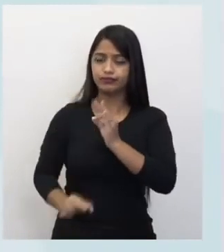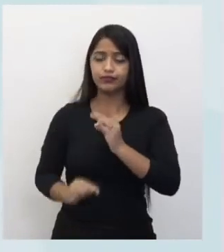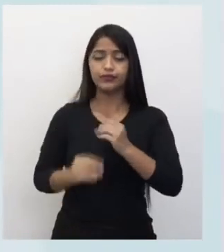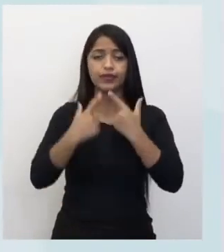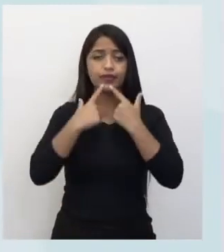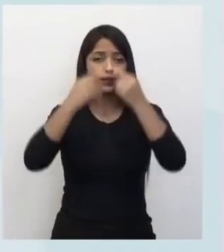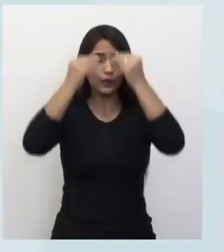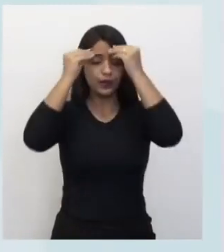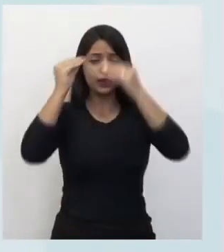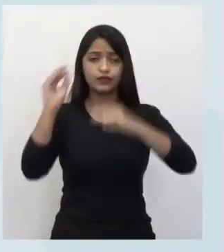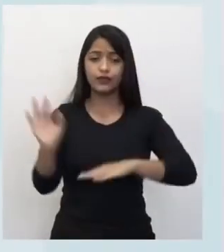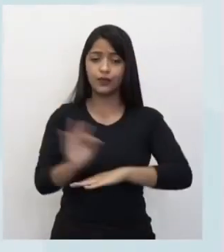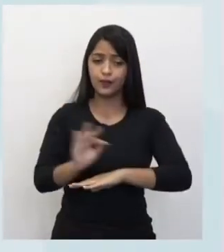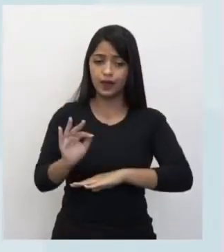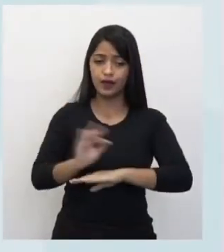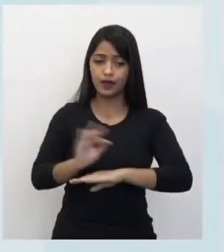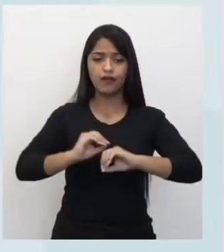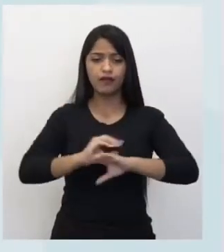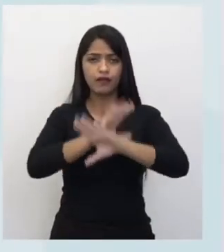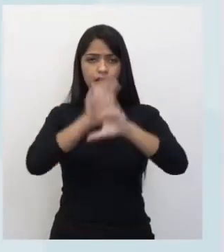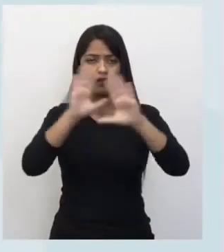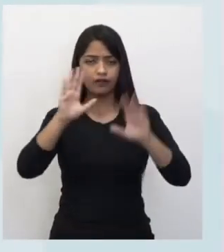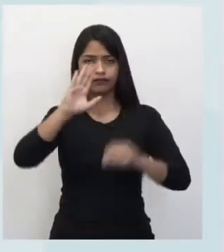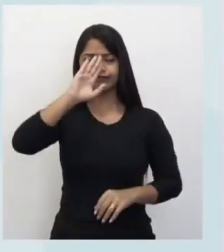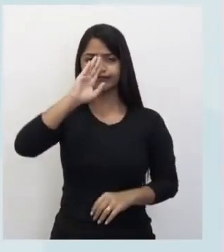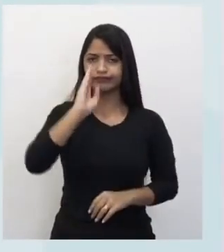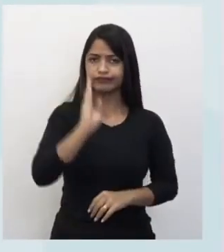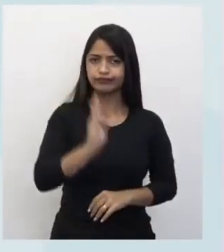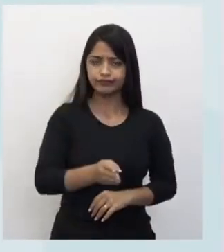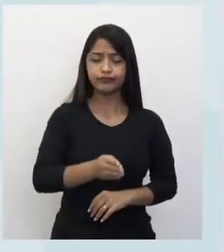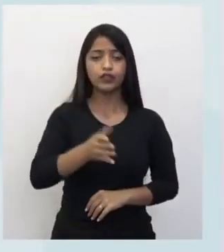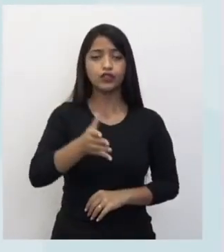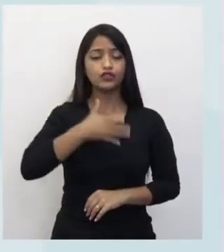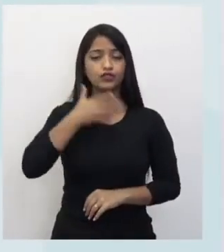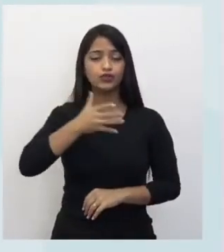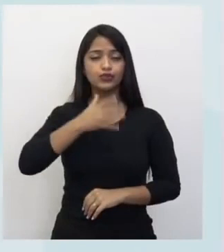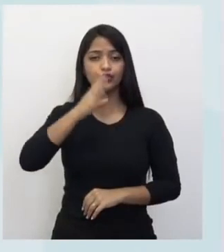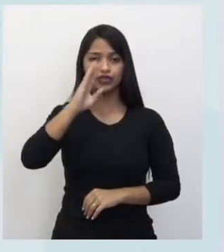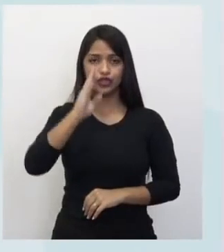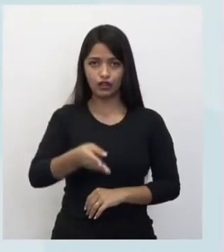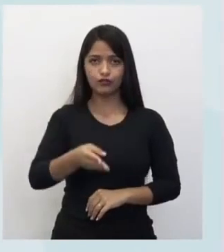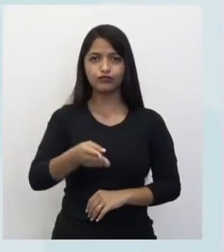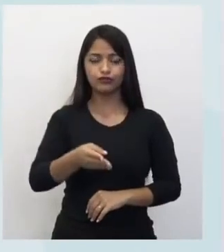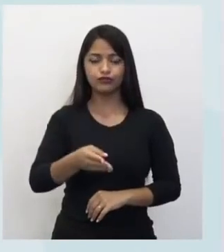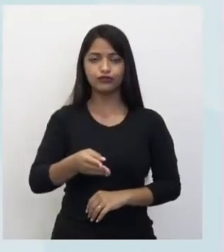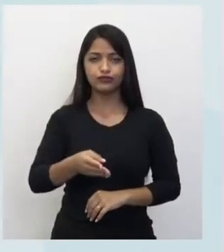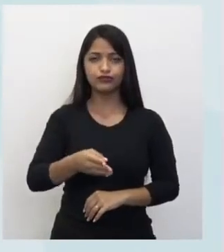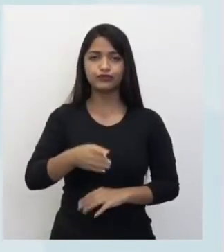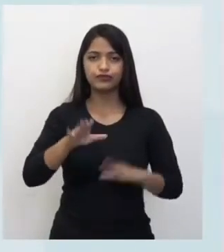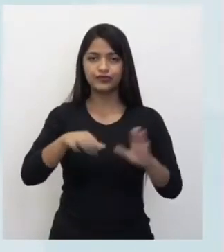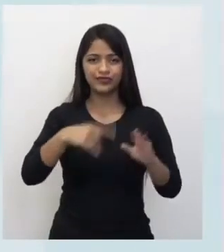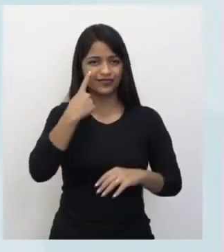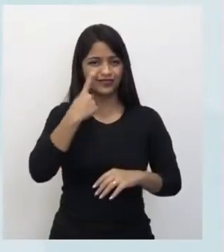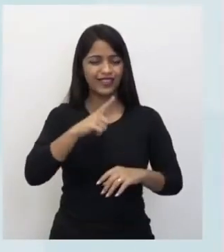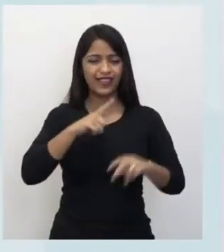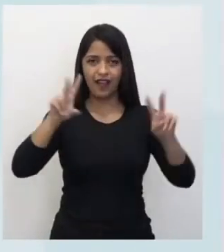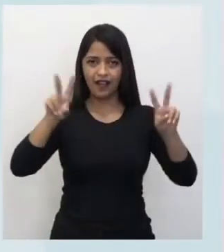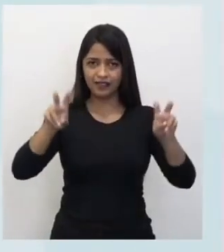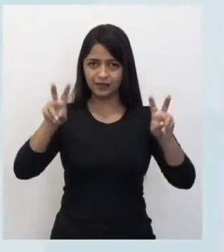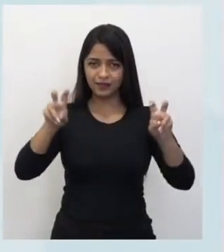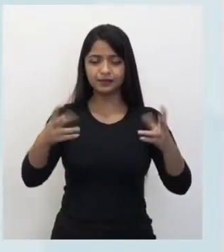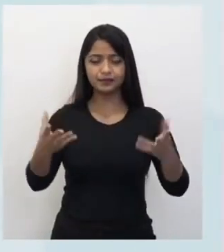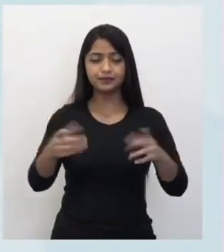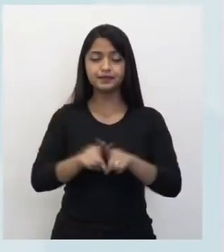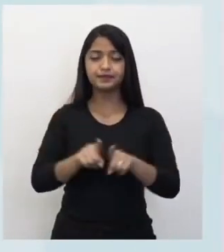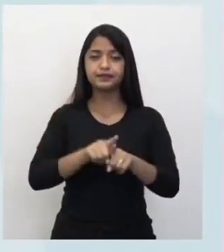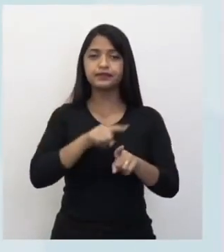clara e objetiva, escrita em terceira pessoa, discurso direto, que às vezes aparece também aí, como nós vimos as aspas, por exemplo, aborda